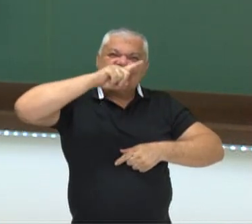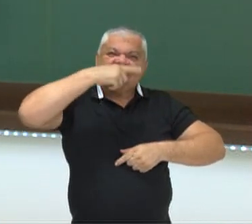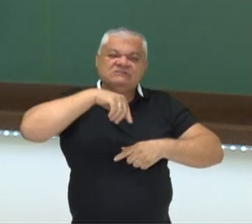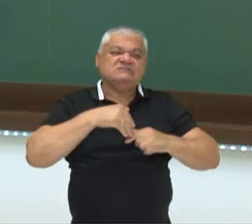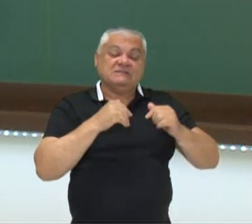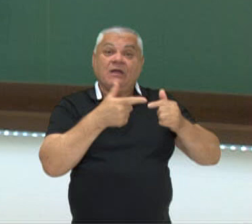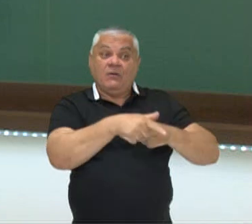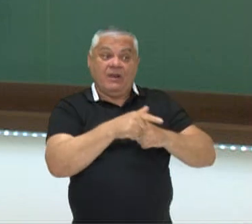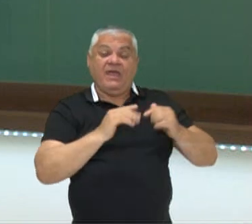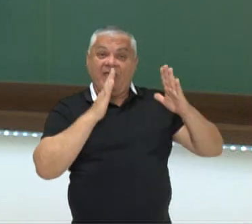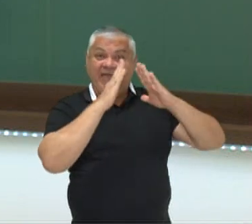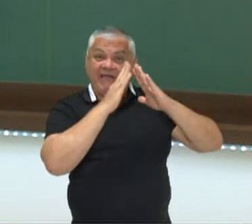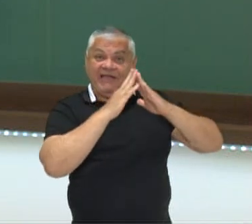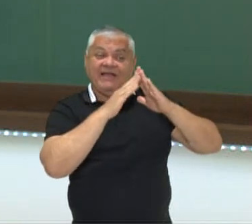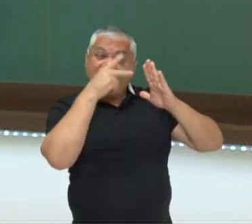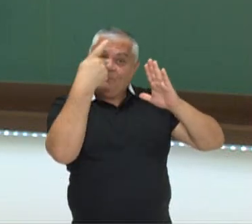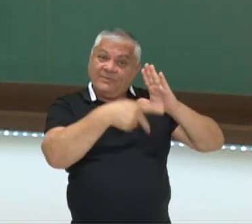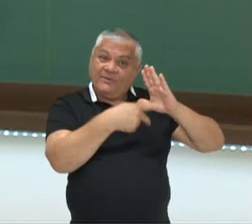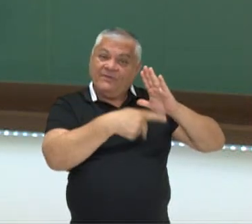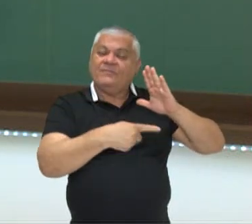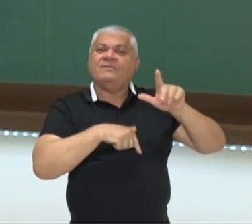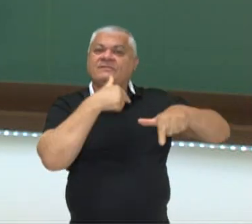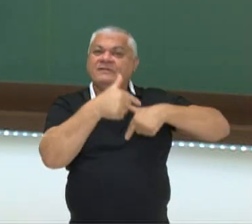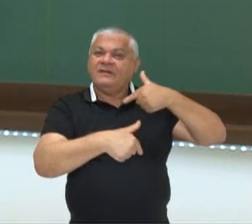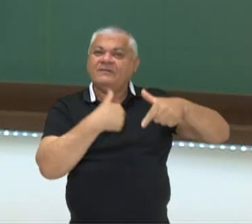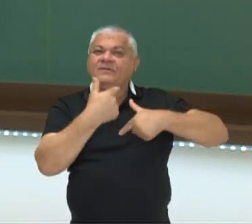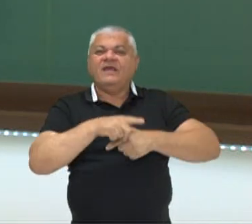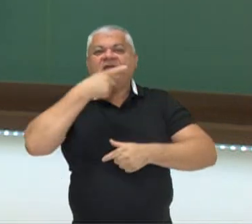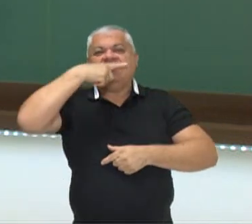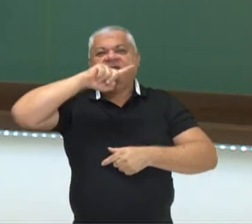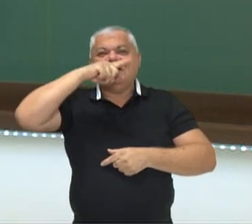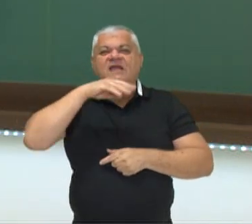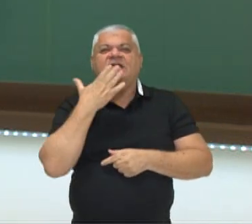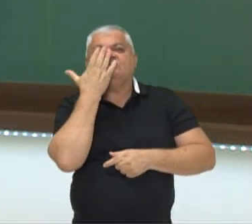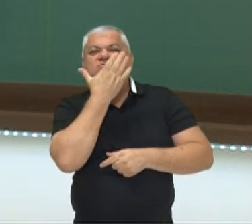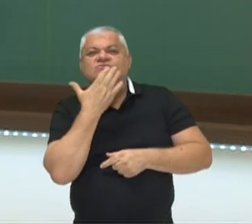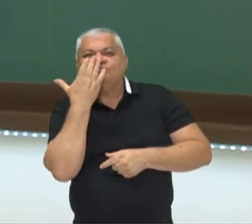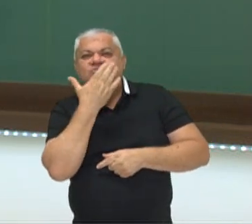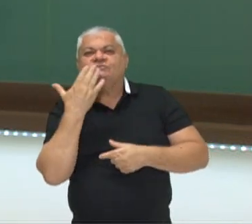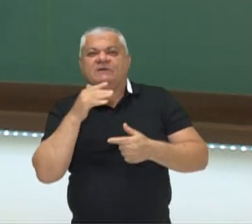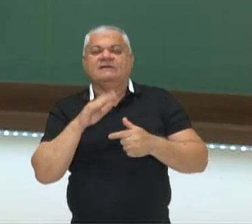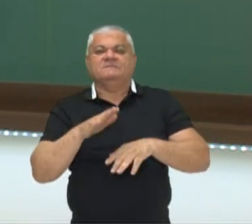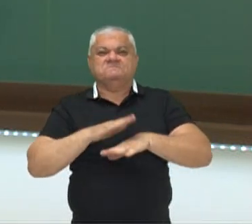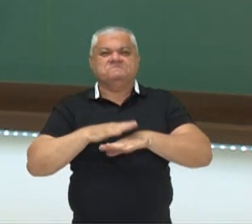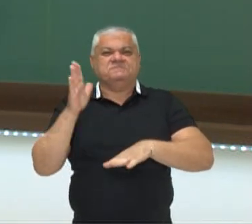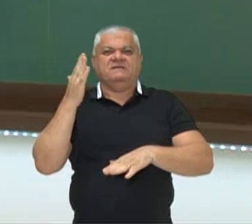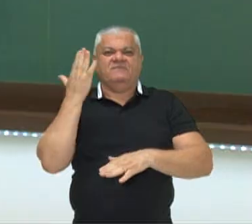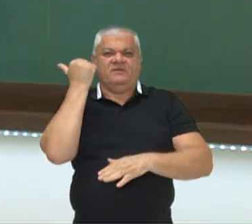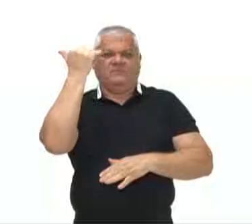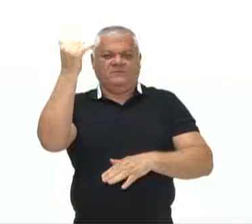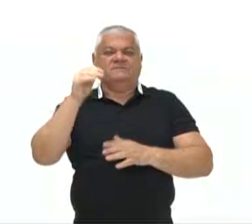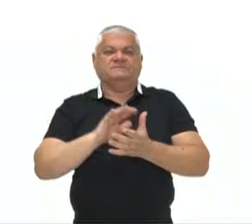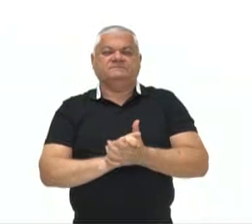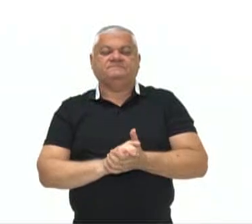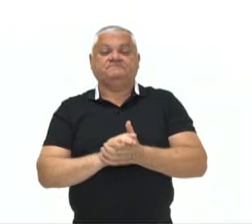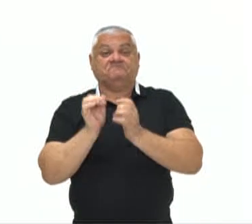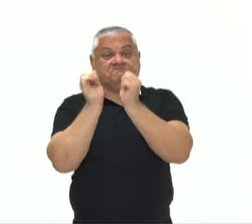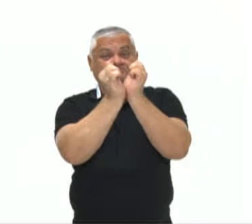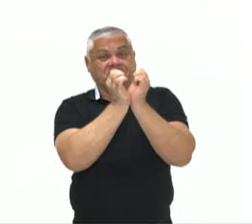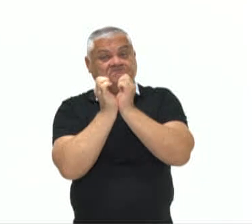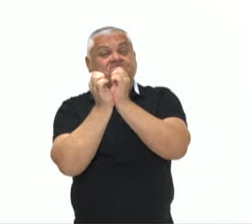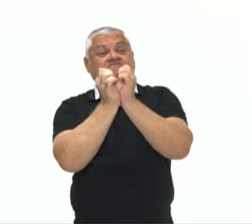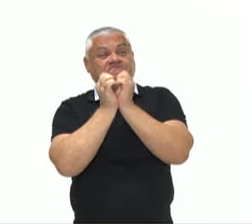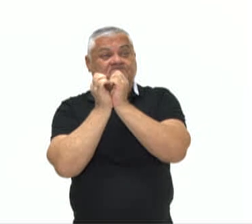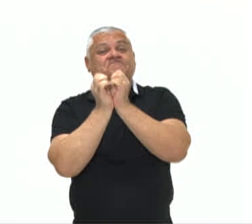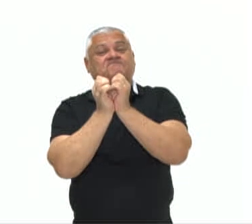Senzala. Então, os engenhos de cana-de-açúcar, por exemplo, representavam muito bem essa grande propriedade agrária. A escravidão